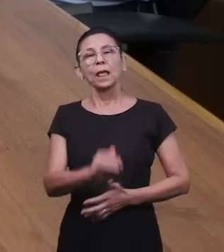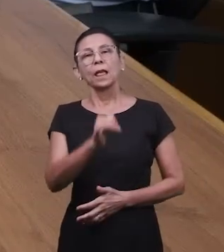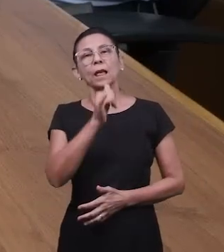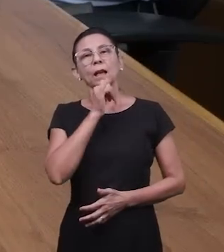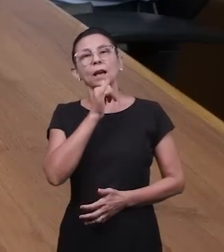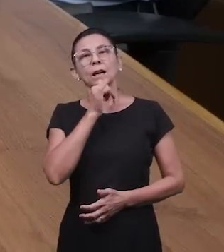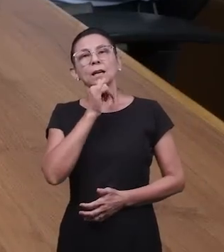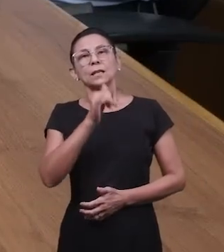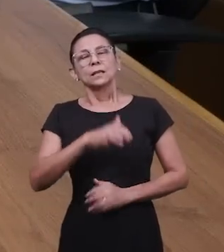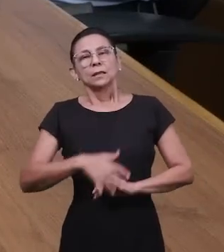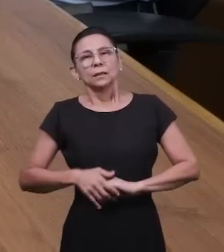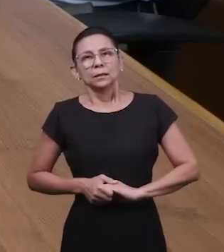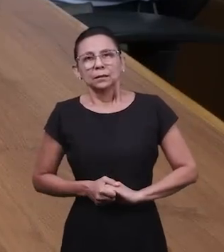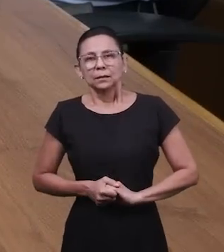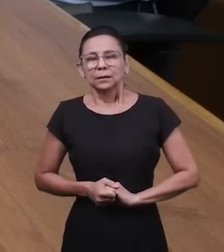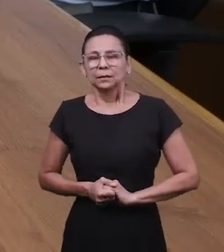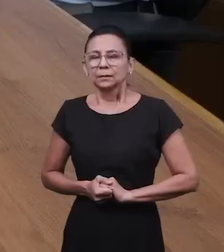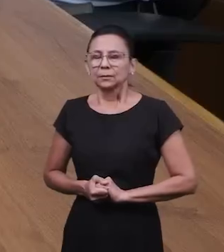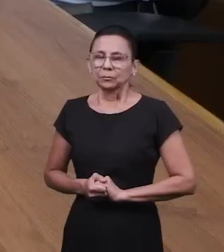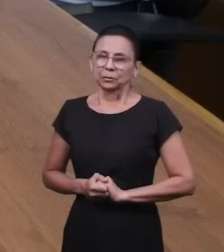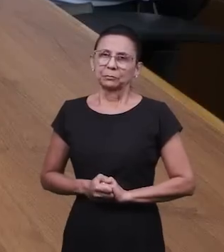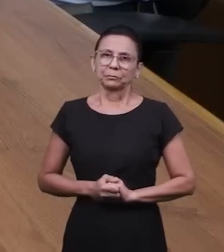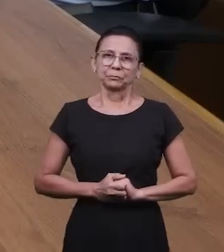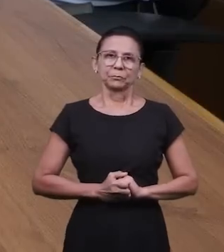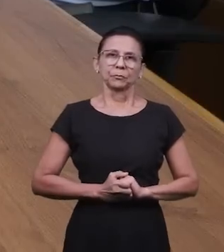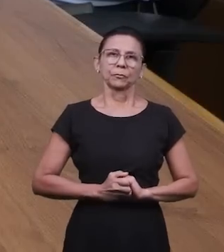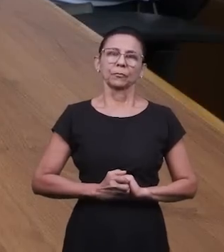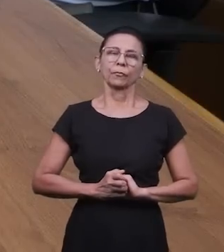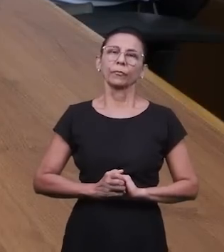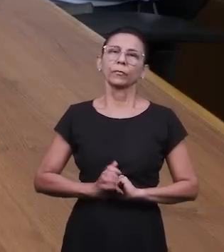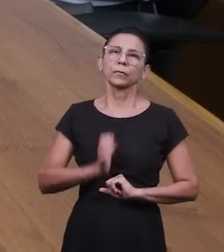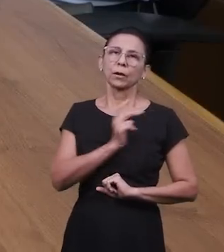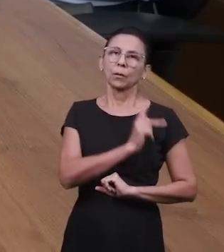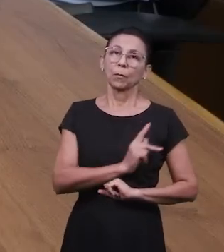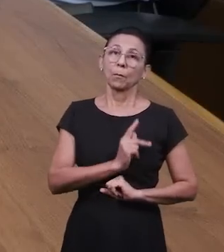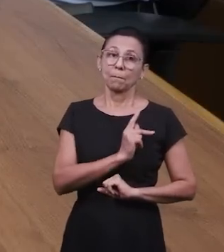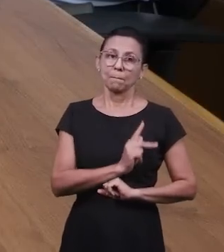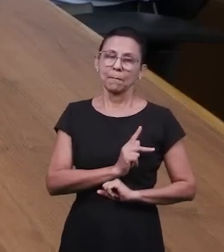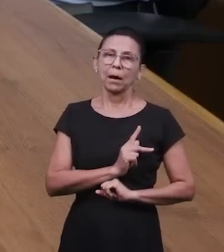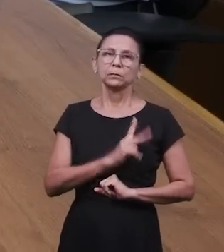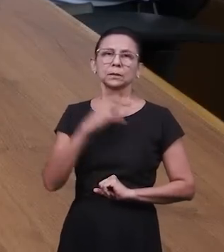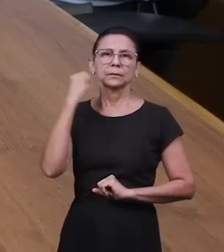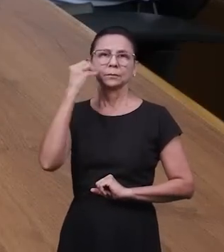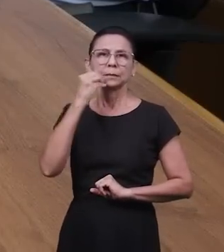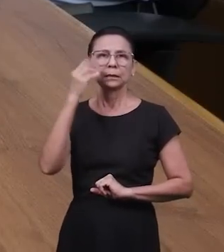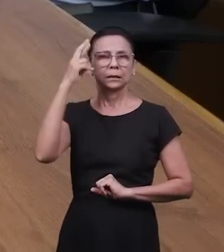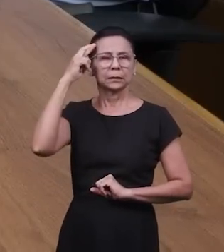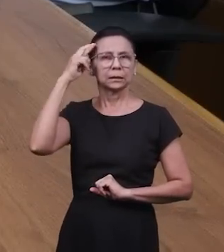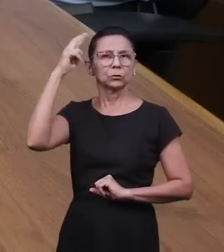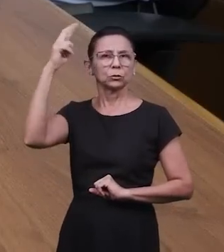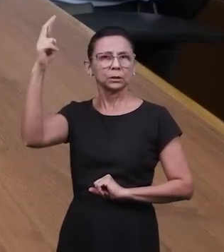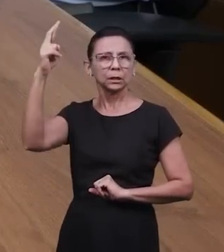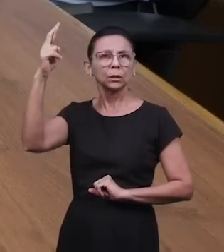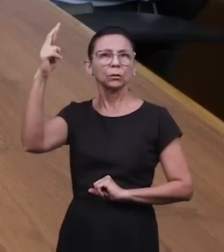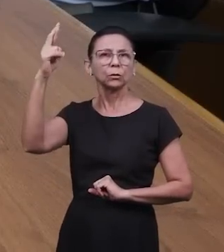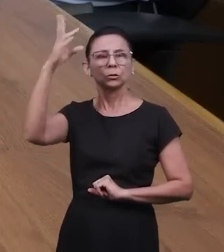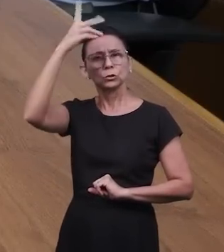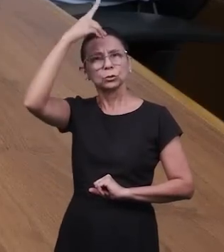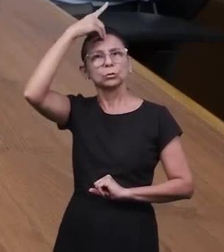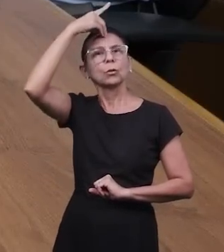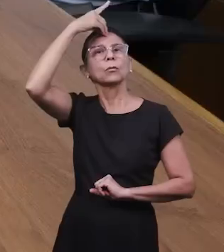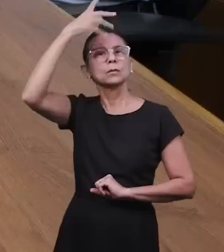uma visão celestial, passa a Macedônia e ajuda-nos. Você vai ver o apóstolo Paulo dizendo assim: o evangelho que eu preguei ele